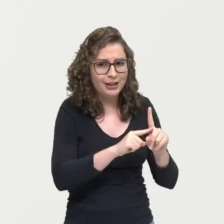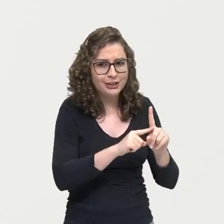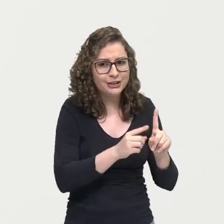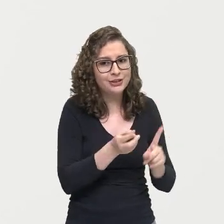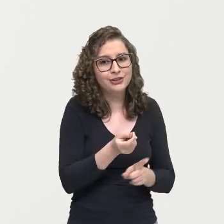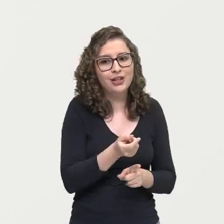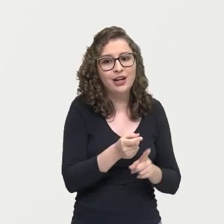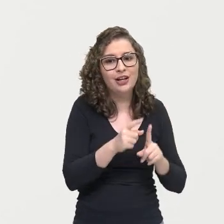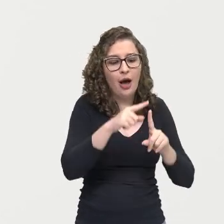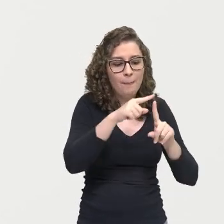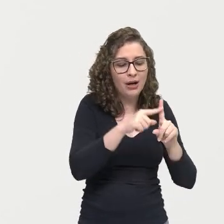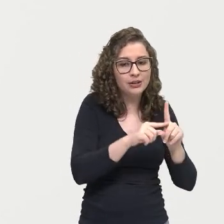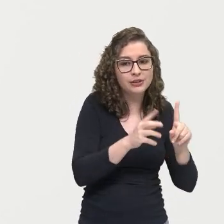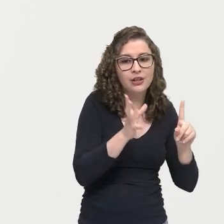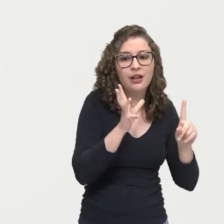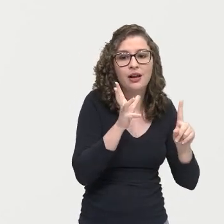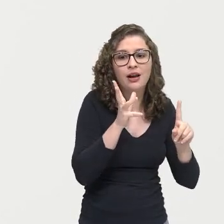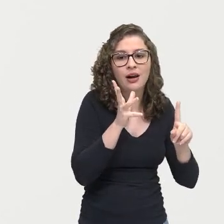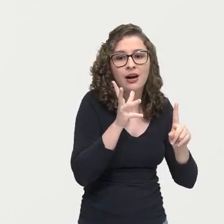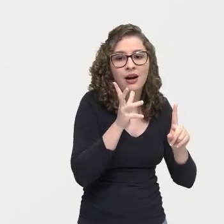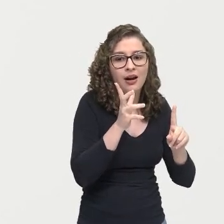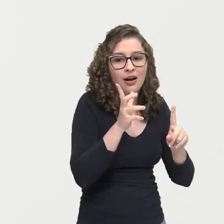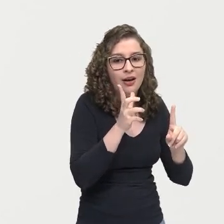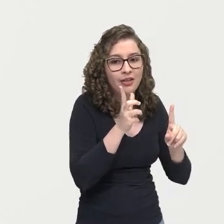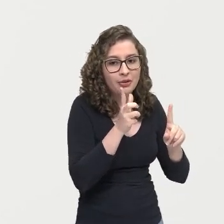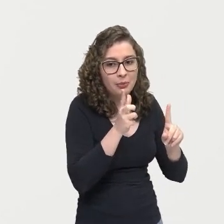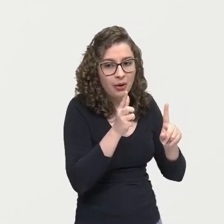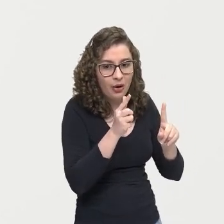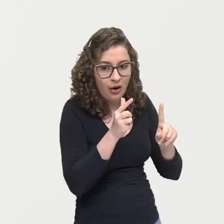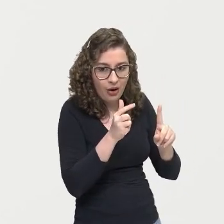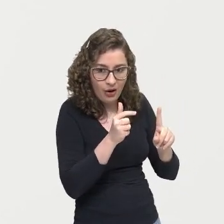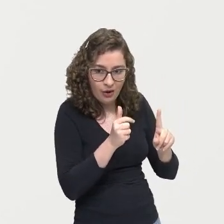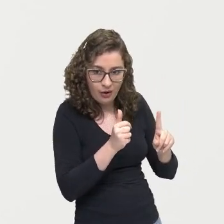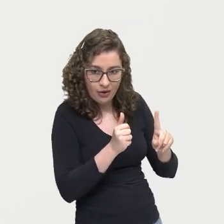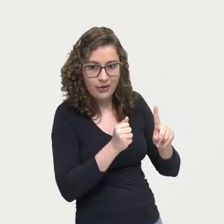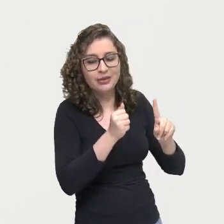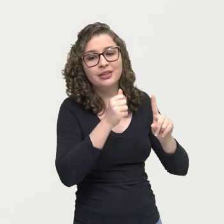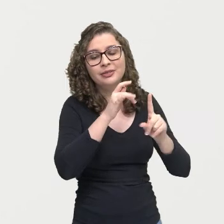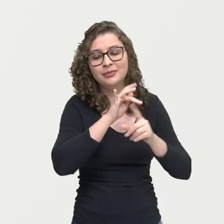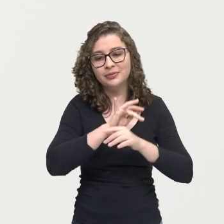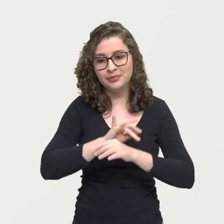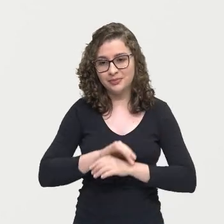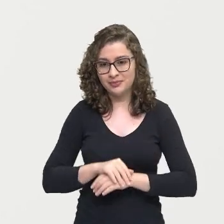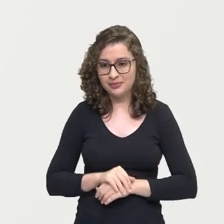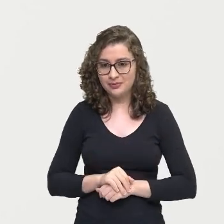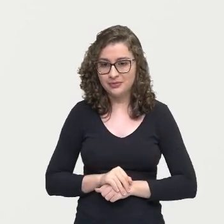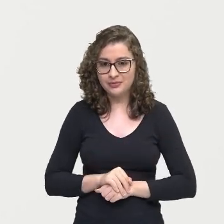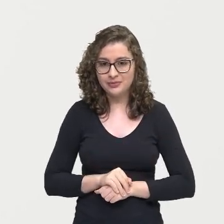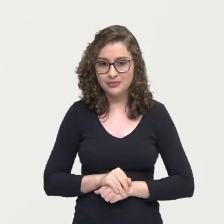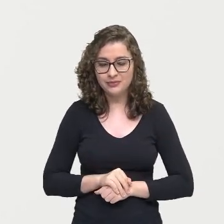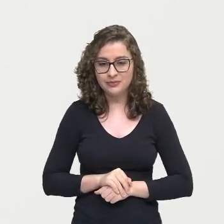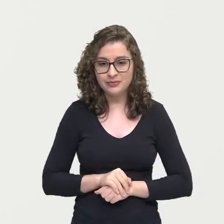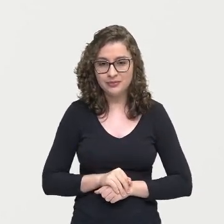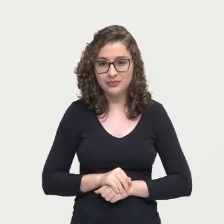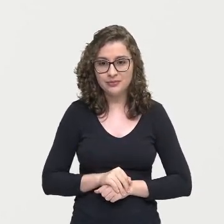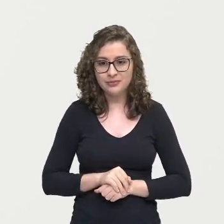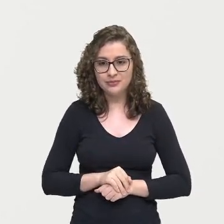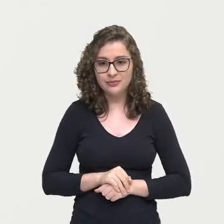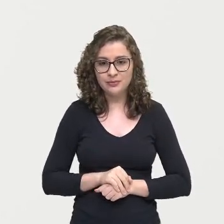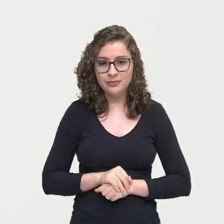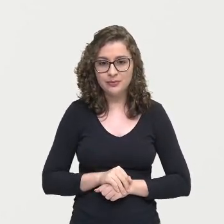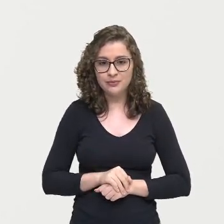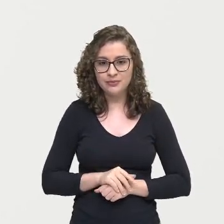contrário também é verdadeiro, tá? Quanto menor a temperatura, menor será a velocidade com que